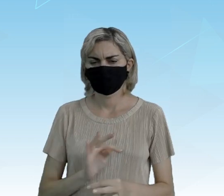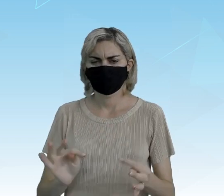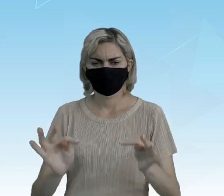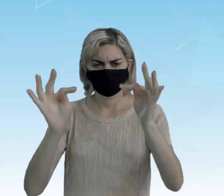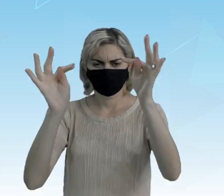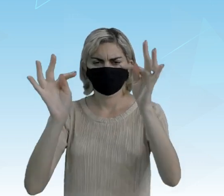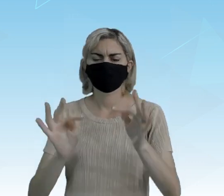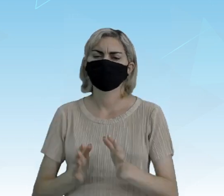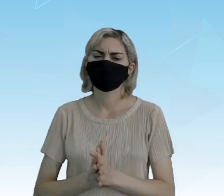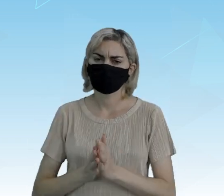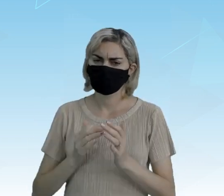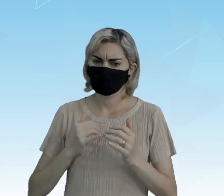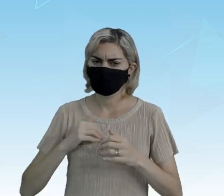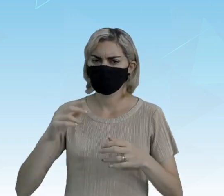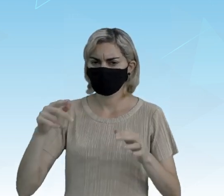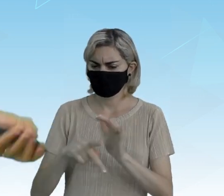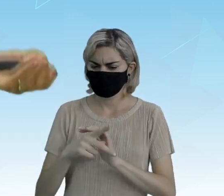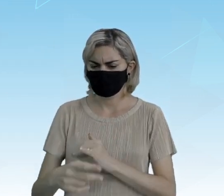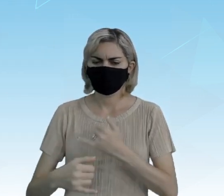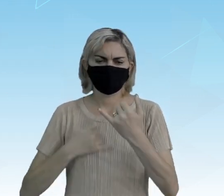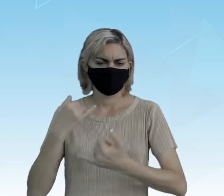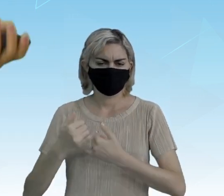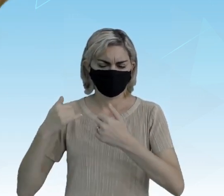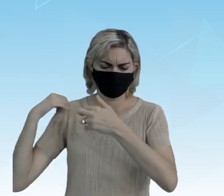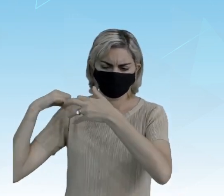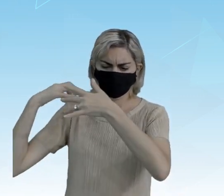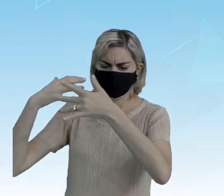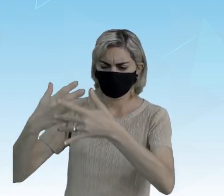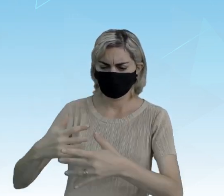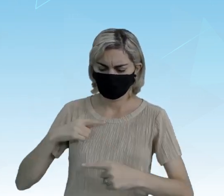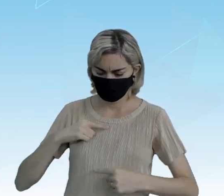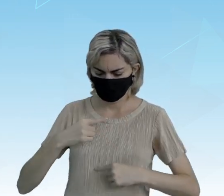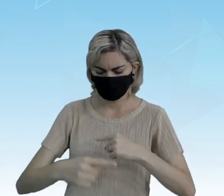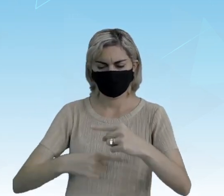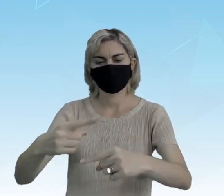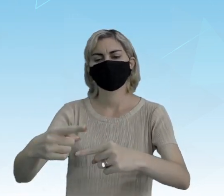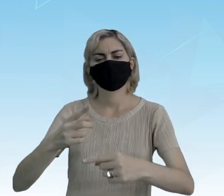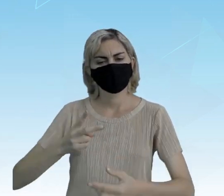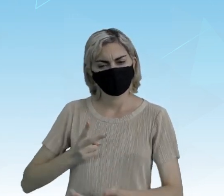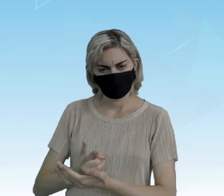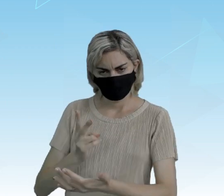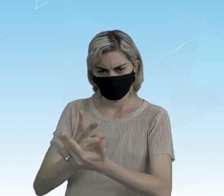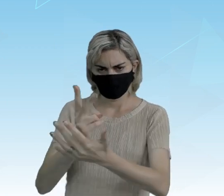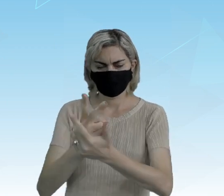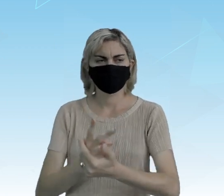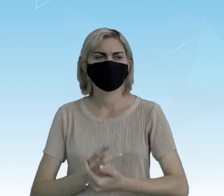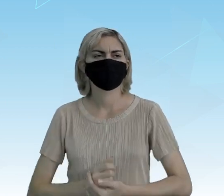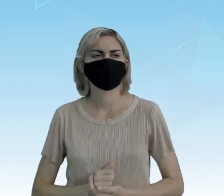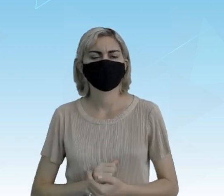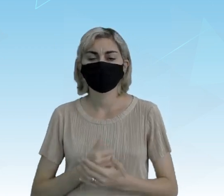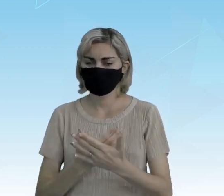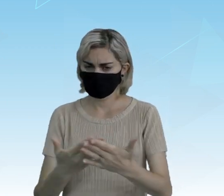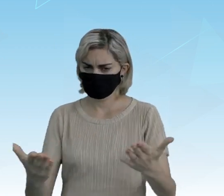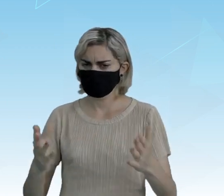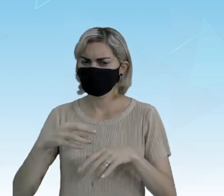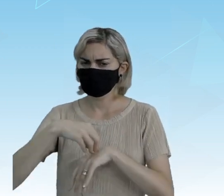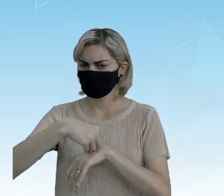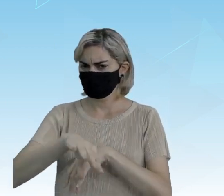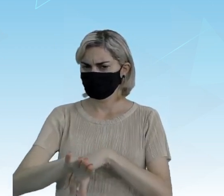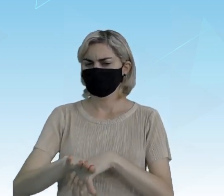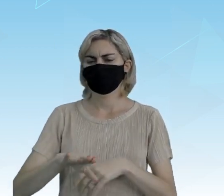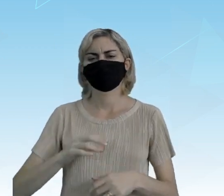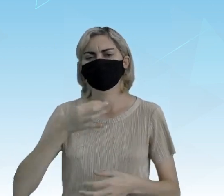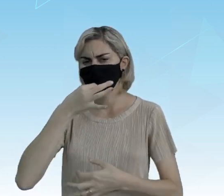brincadeiras populares raízes, tá? Que vem de geração em geração. Vamos continuar. E eu trouxe para vocês